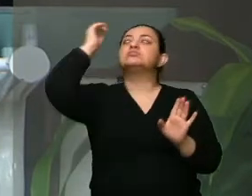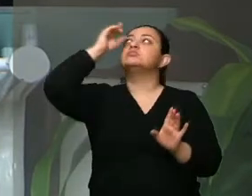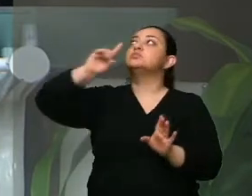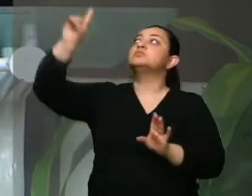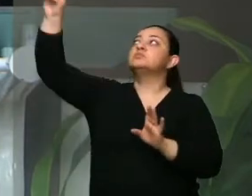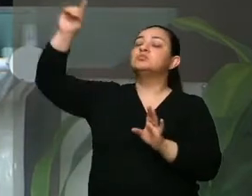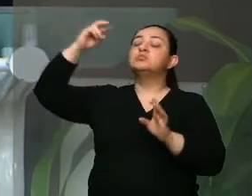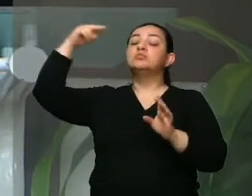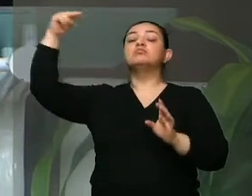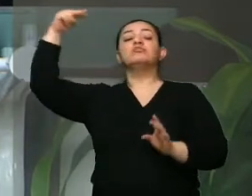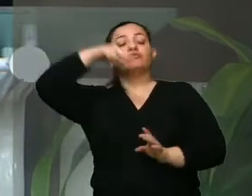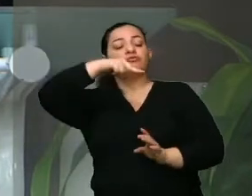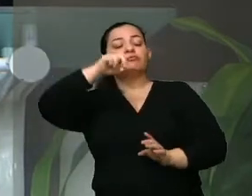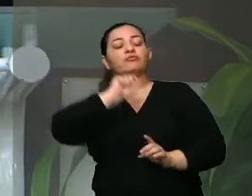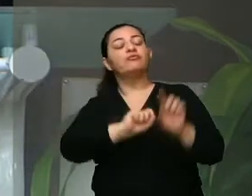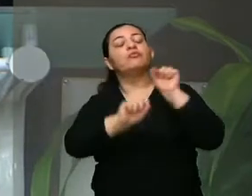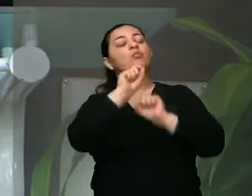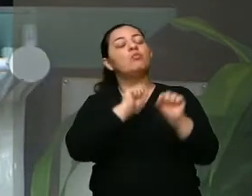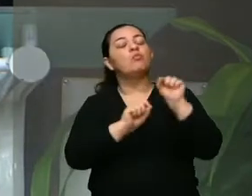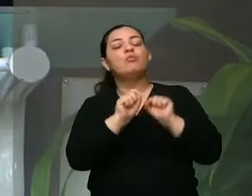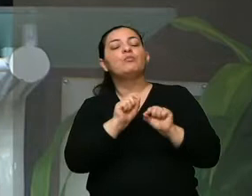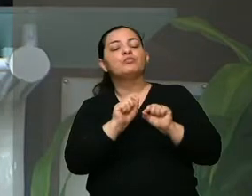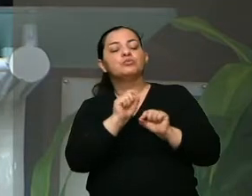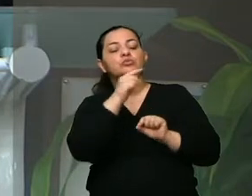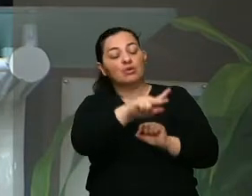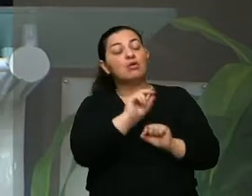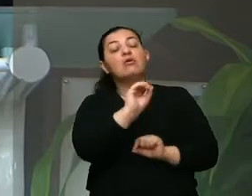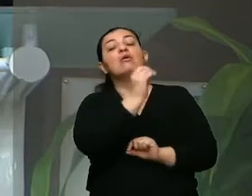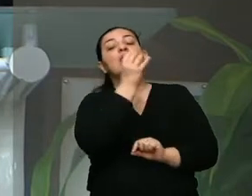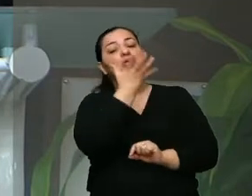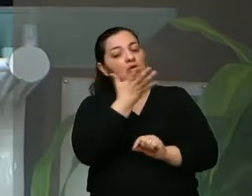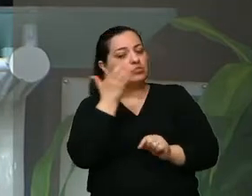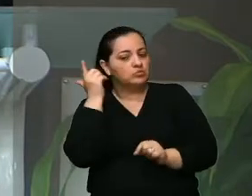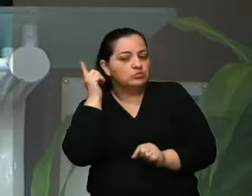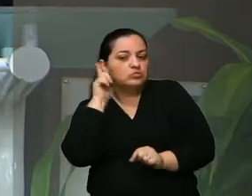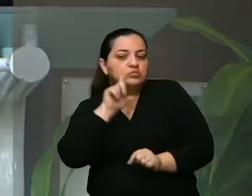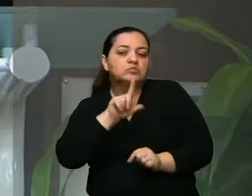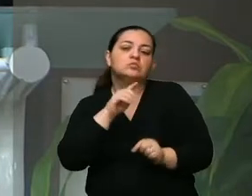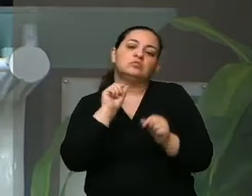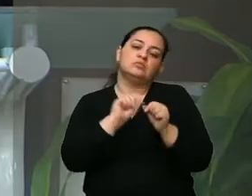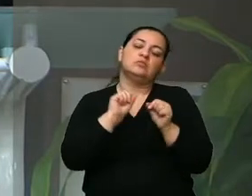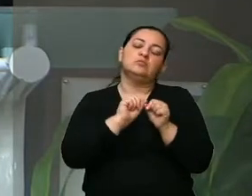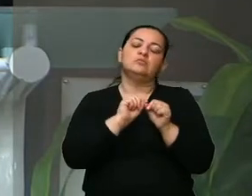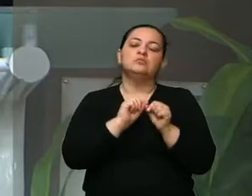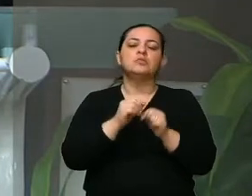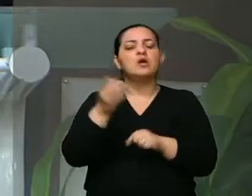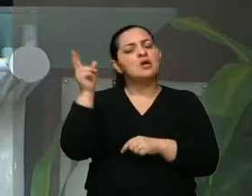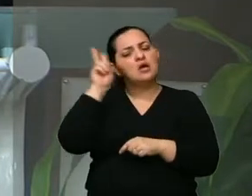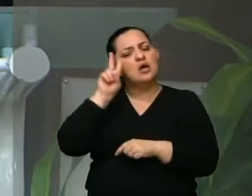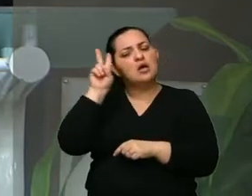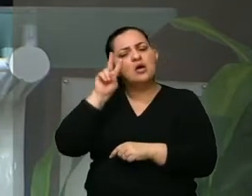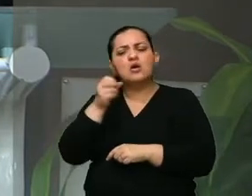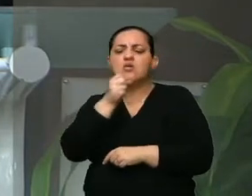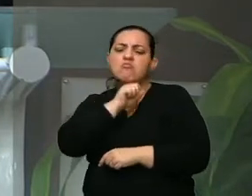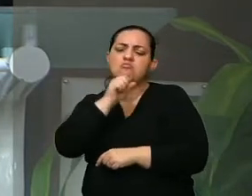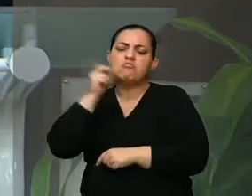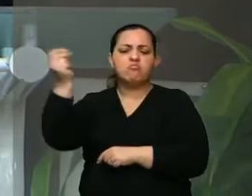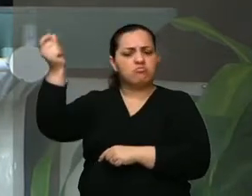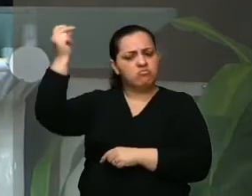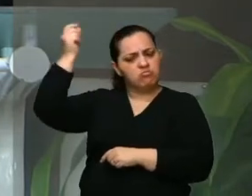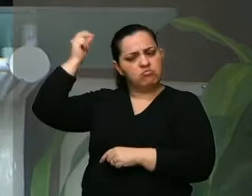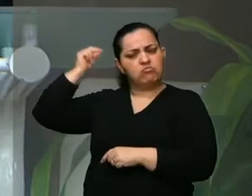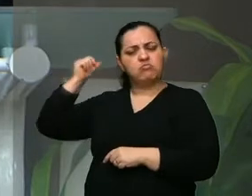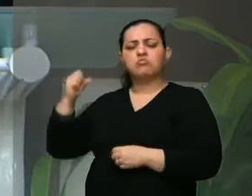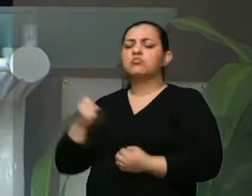graça de me ver como resolvido o assunto é aquela velha história que a gente conta do